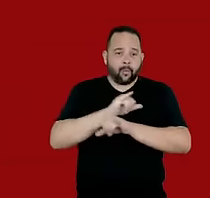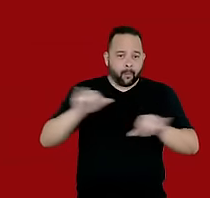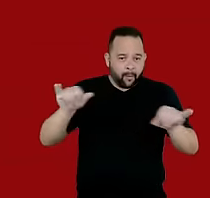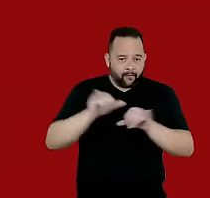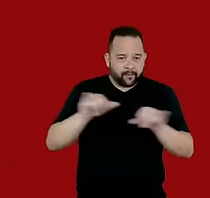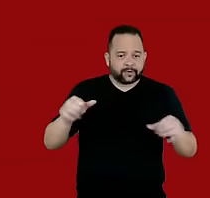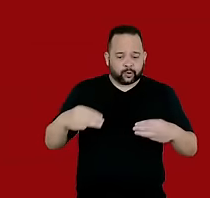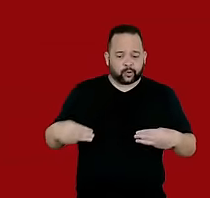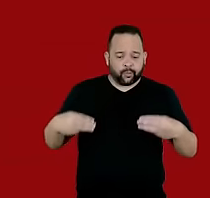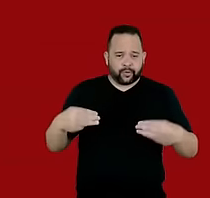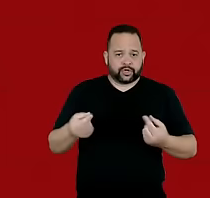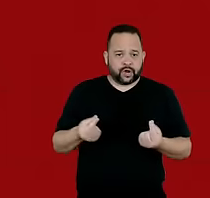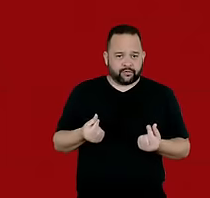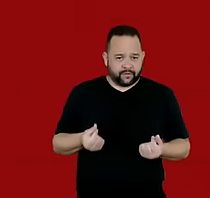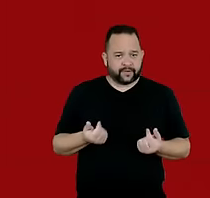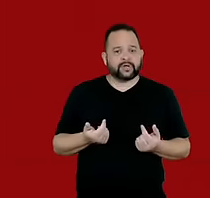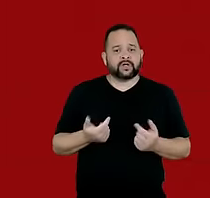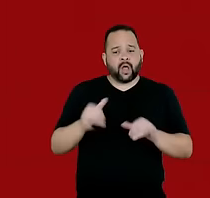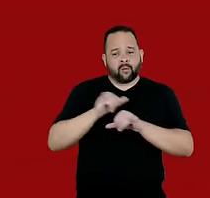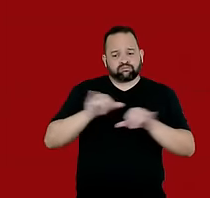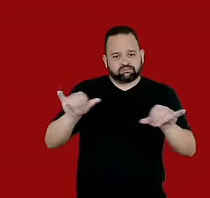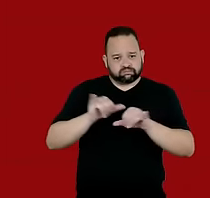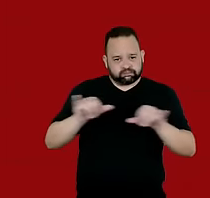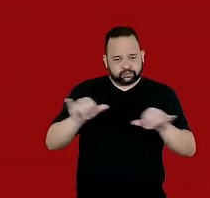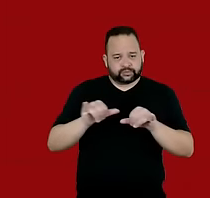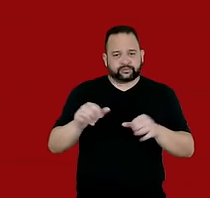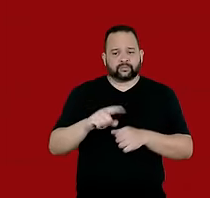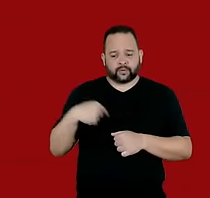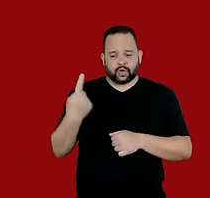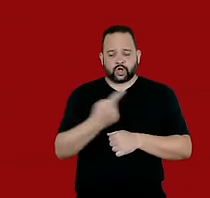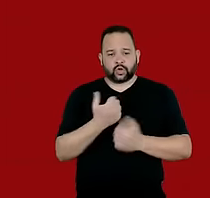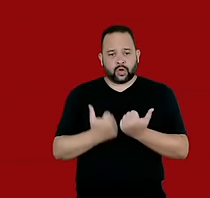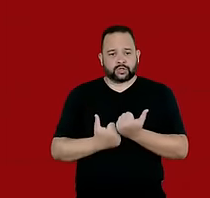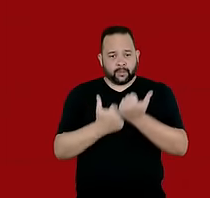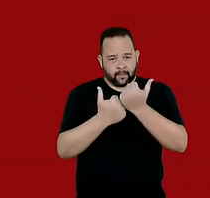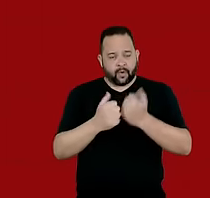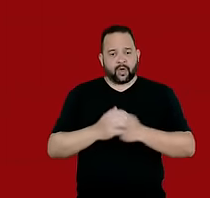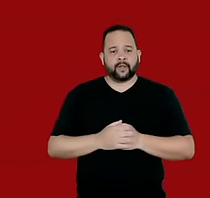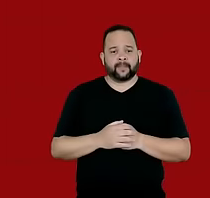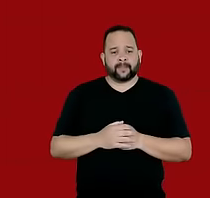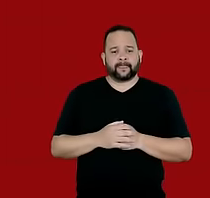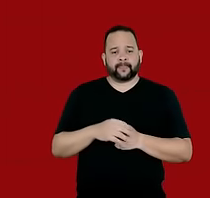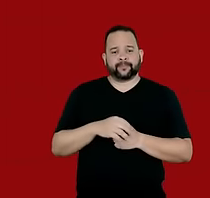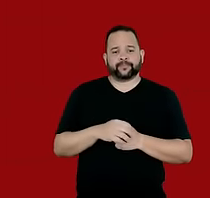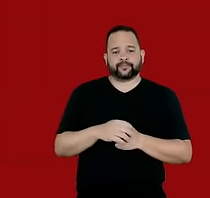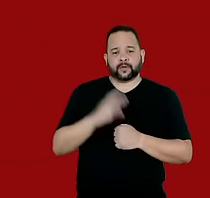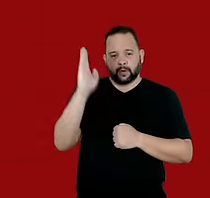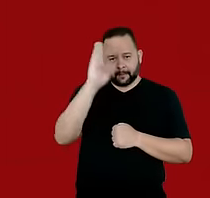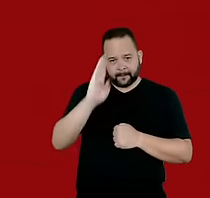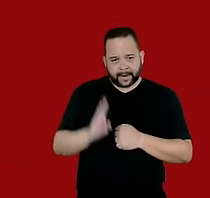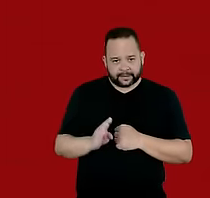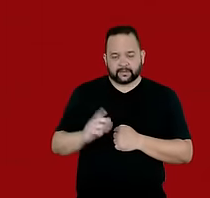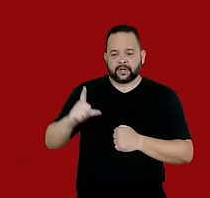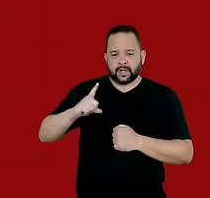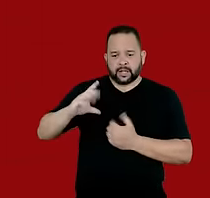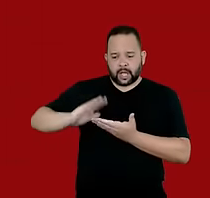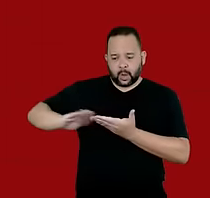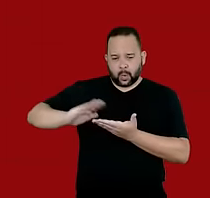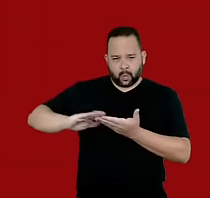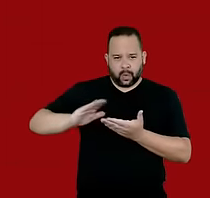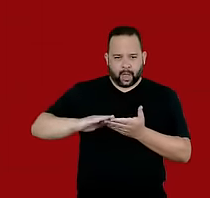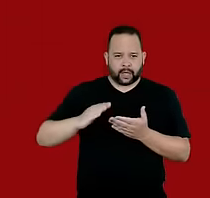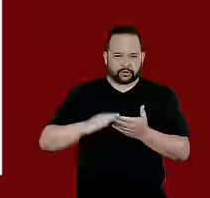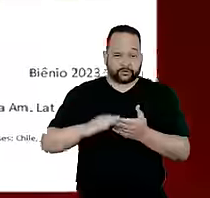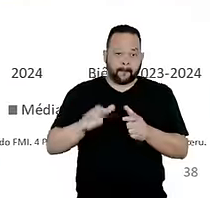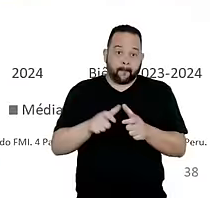da Fazenda e a gente a gente apoia Brasil de fato tem um fiscal tem um gasto maior do que grande parte do mundo emergente a gente vê aqui